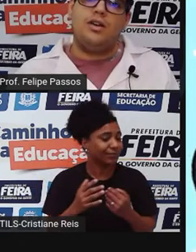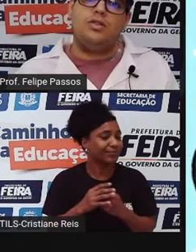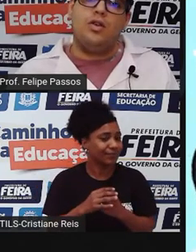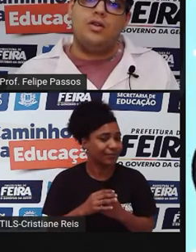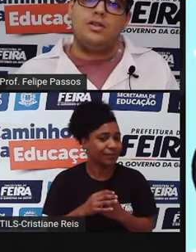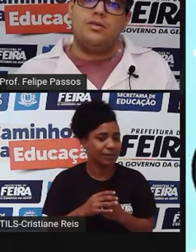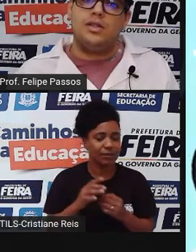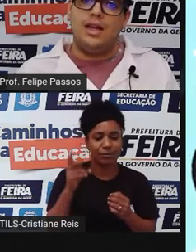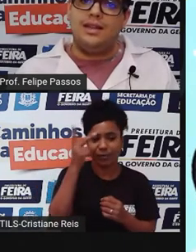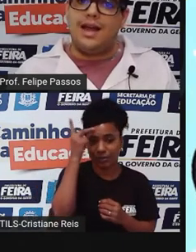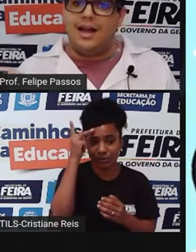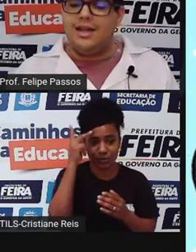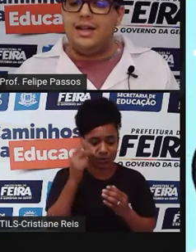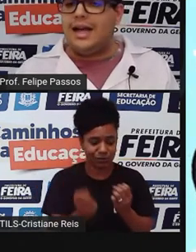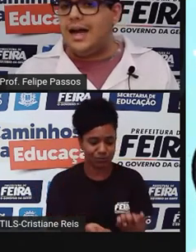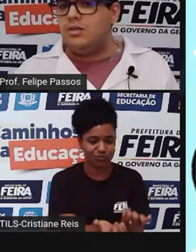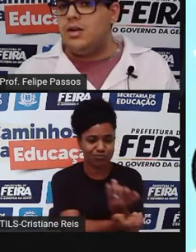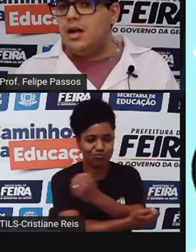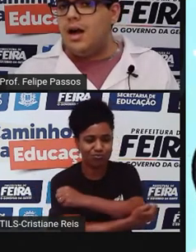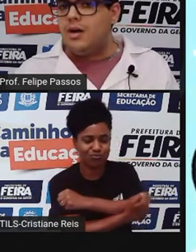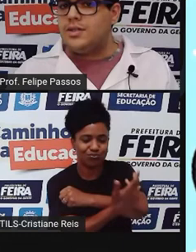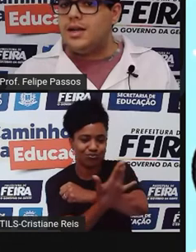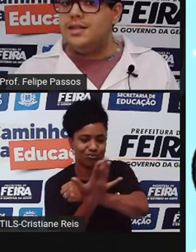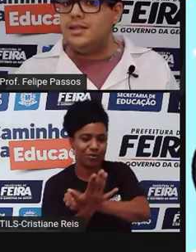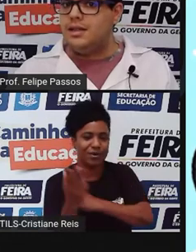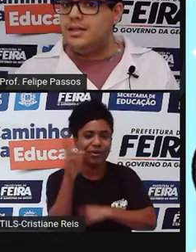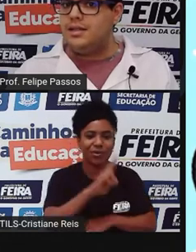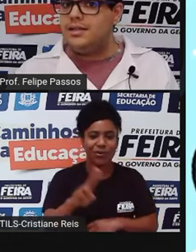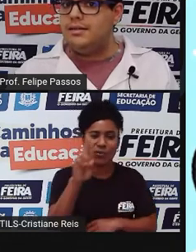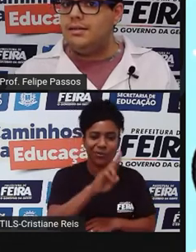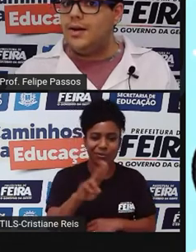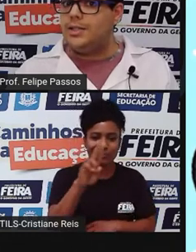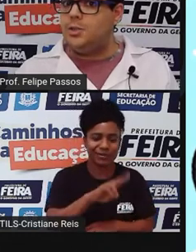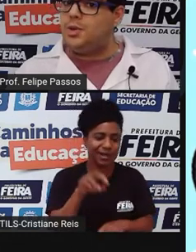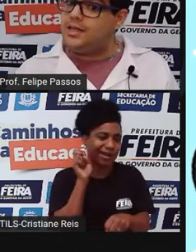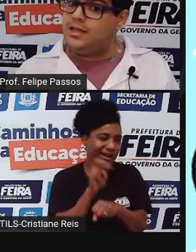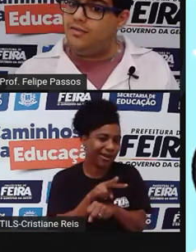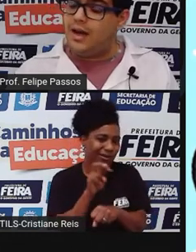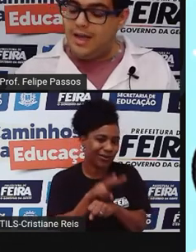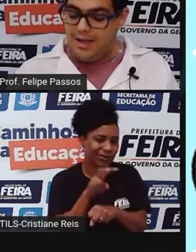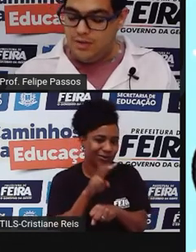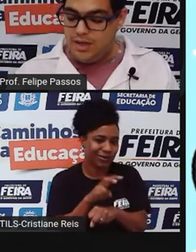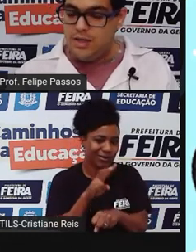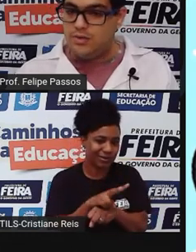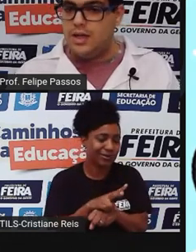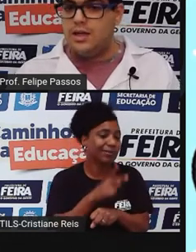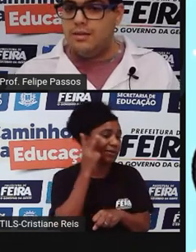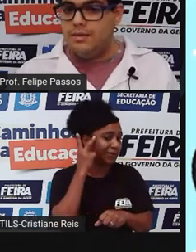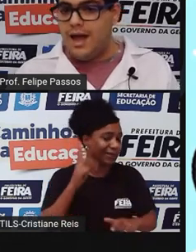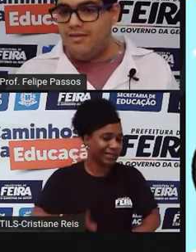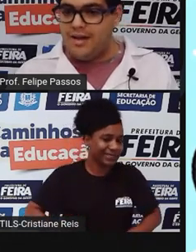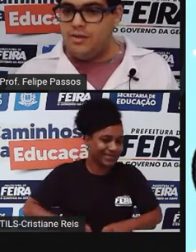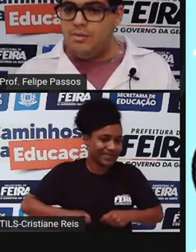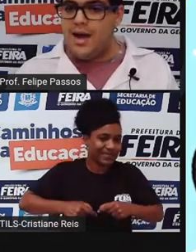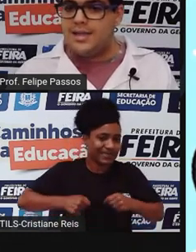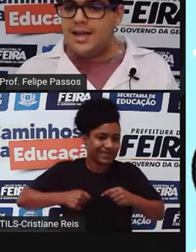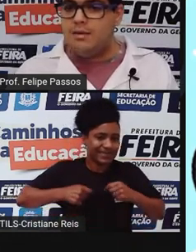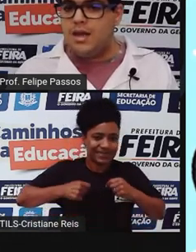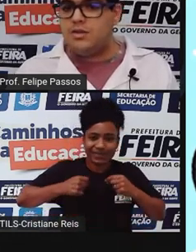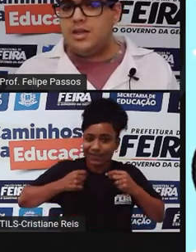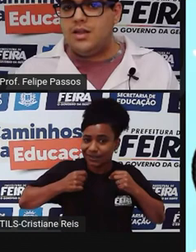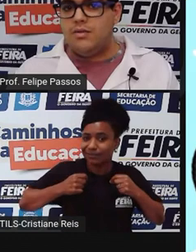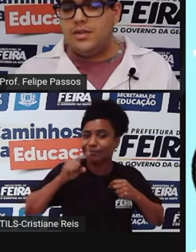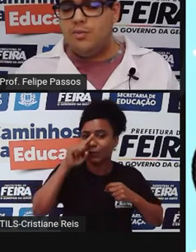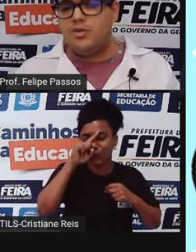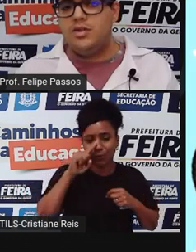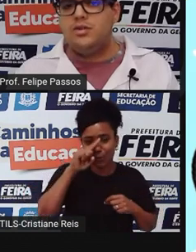uso de agrotóxicos ele está ali ligado aos cânceres. Então, a gente precisa ficar ligado nisso. Dar valor mais a